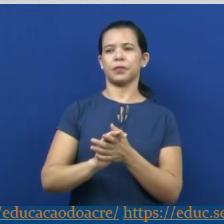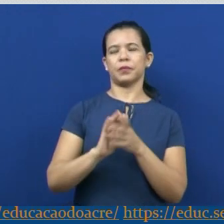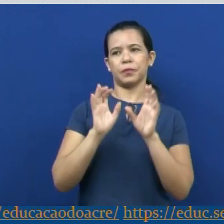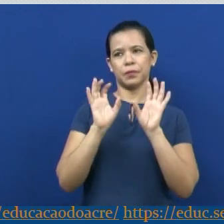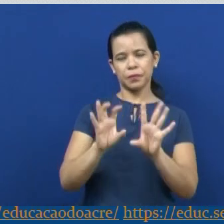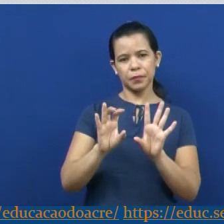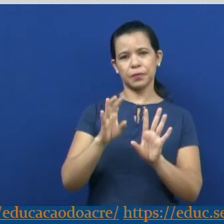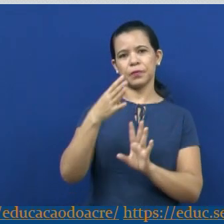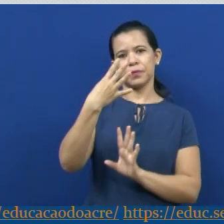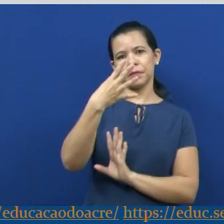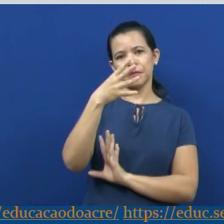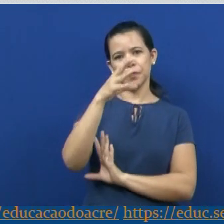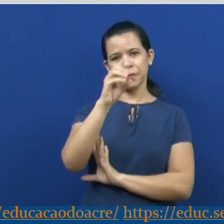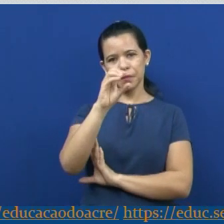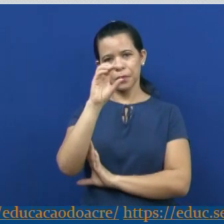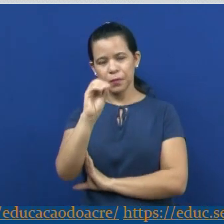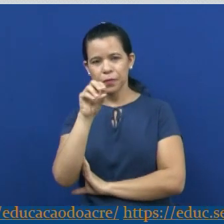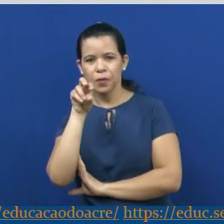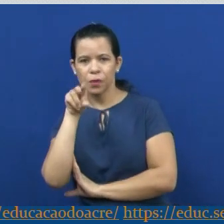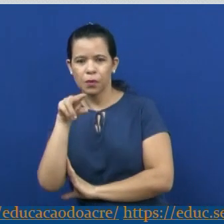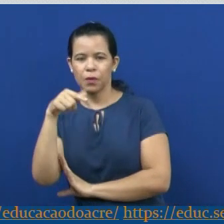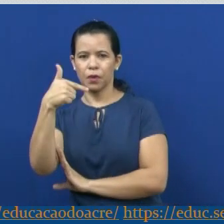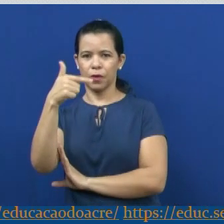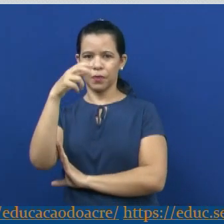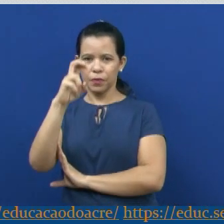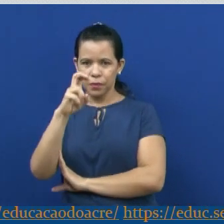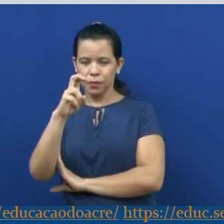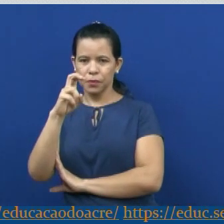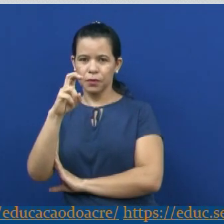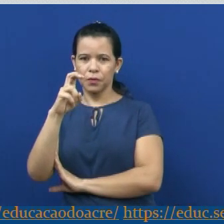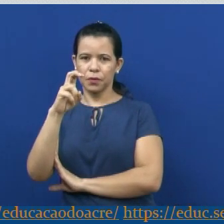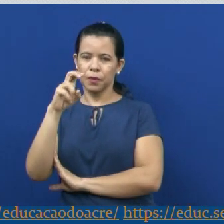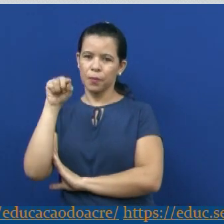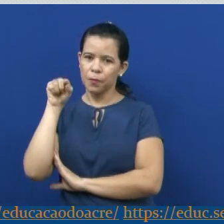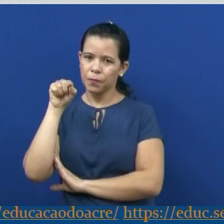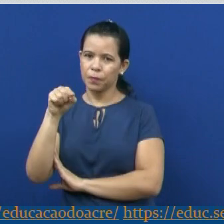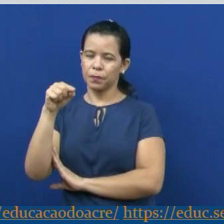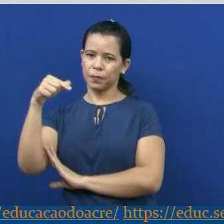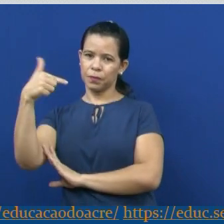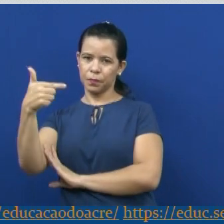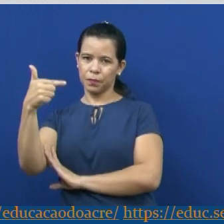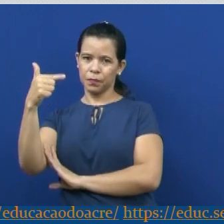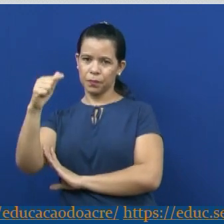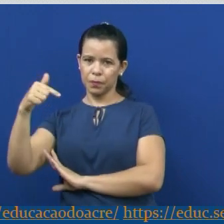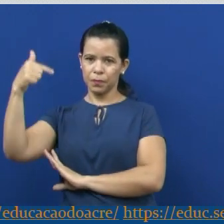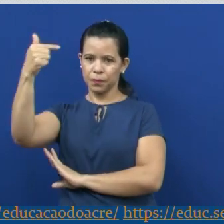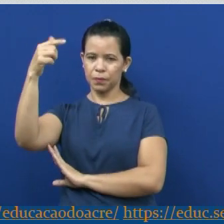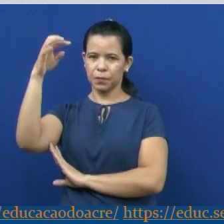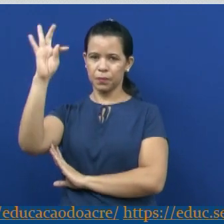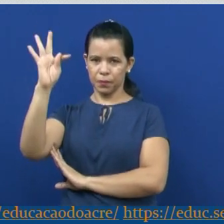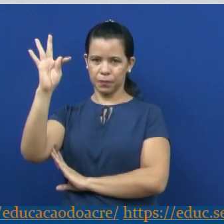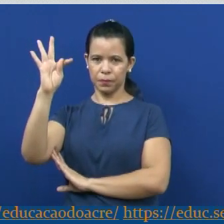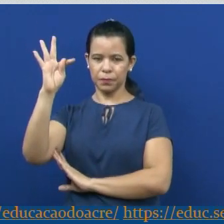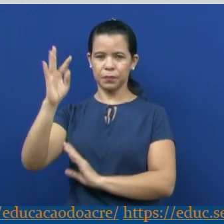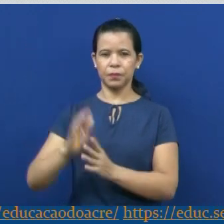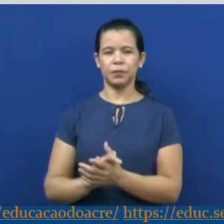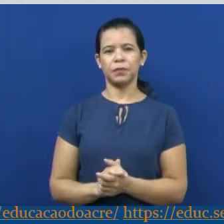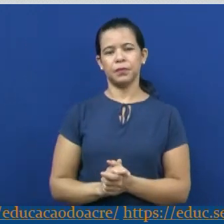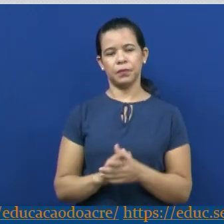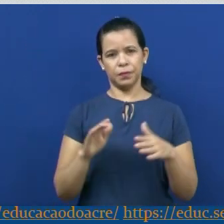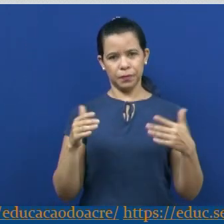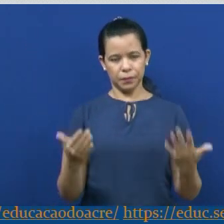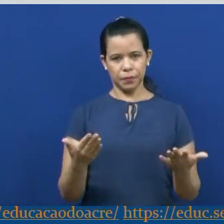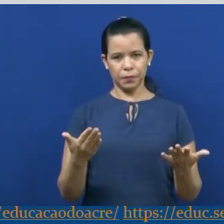400 é igual a 25 vezes 2 elevado a t.